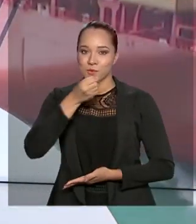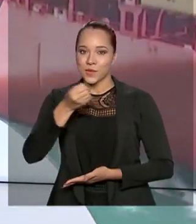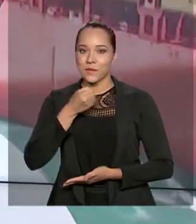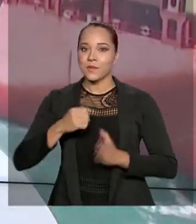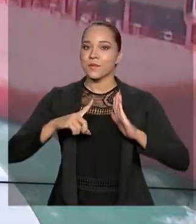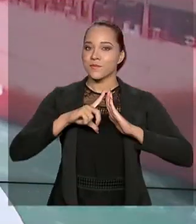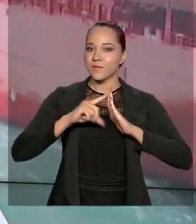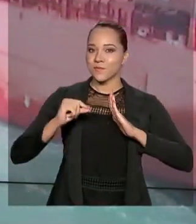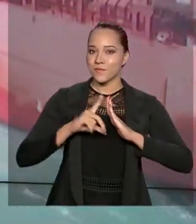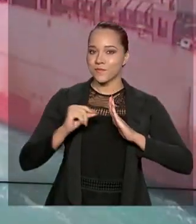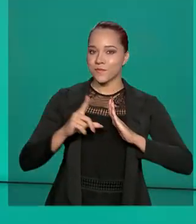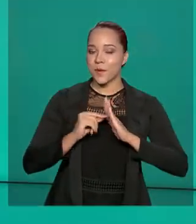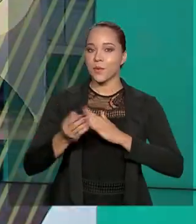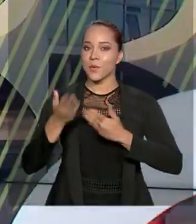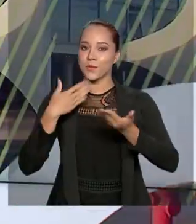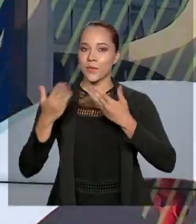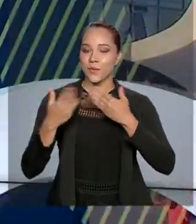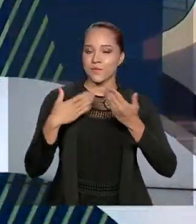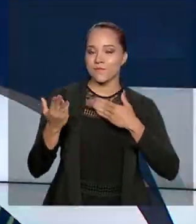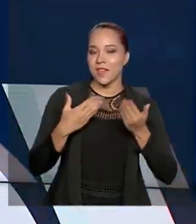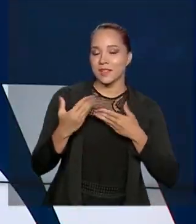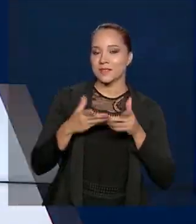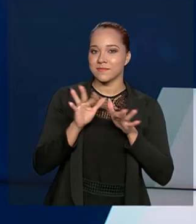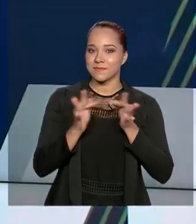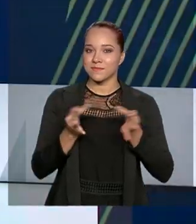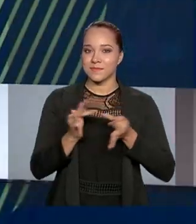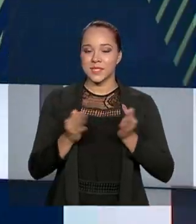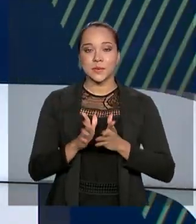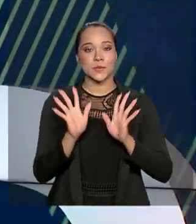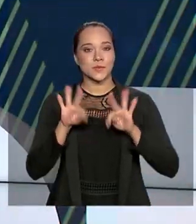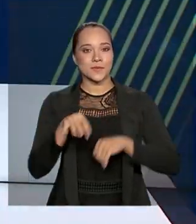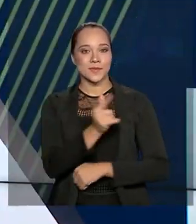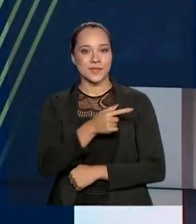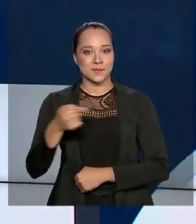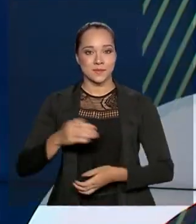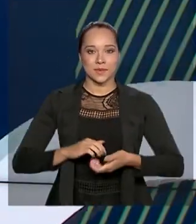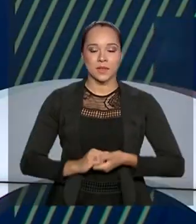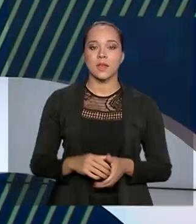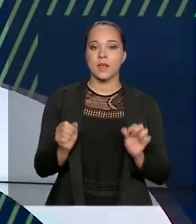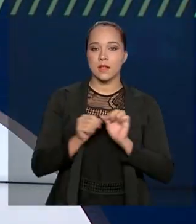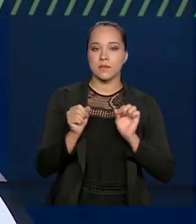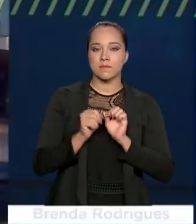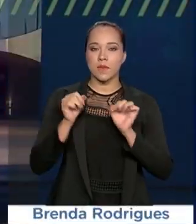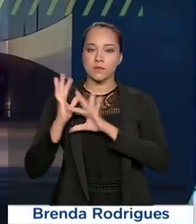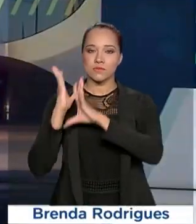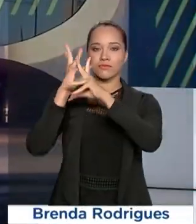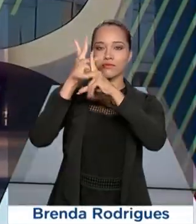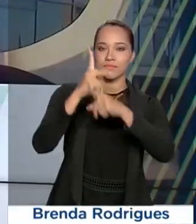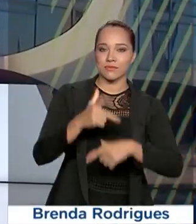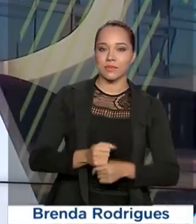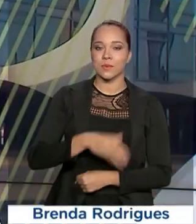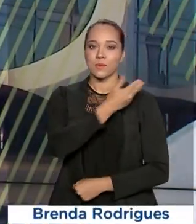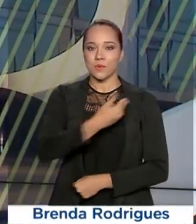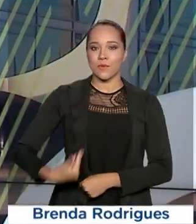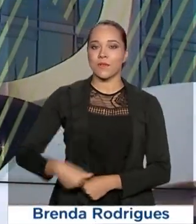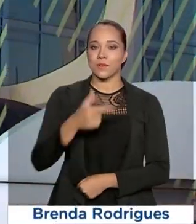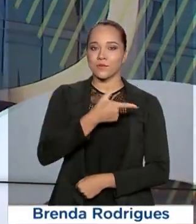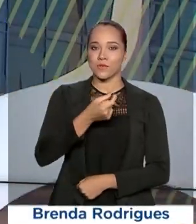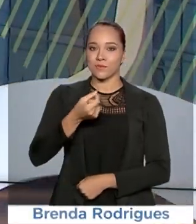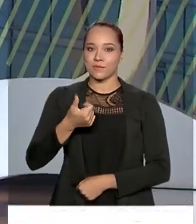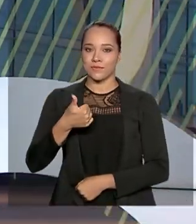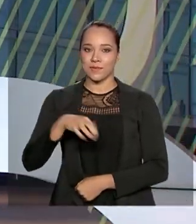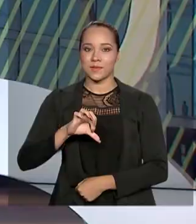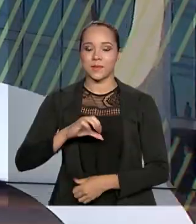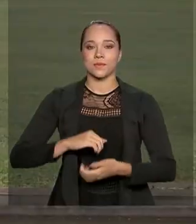Palácio da Alvorada para uma conversa informal neste final de semana. Ele fez um balanço das ações do governo em 2019.